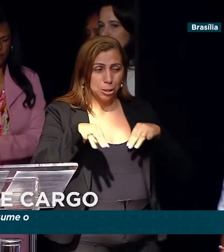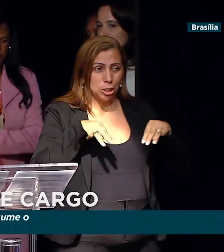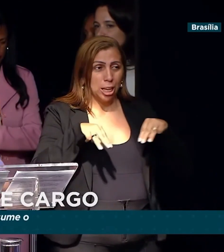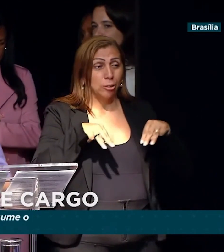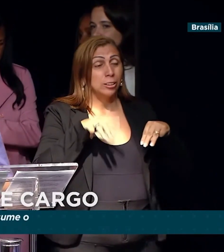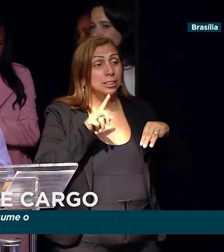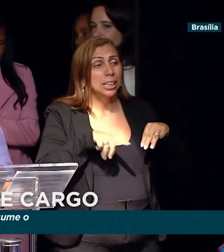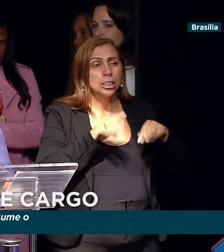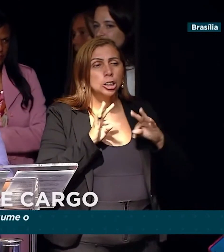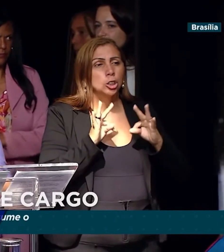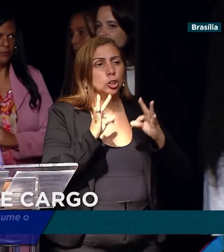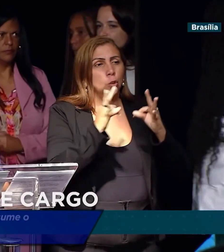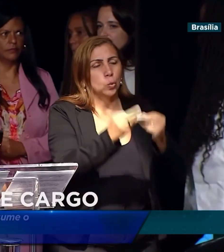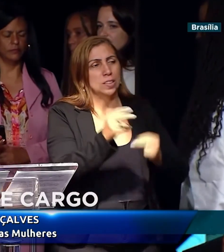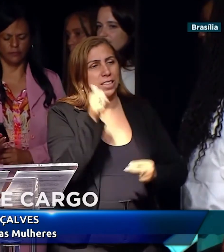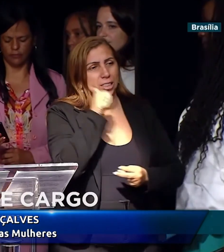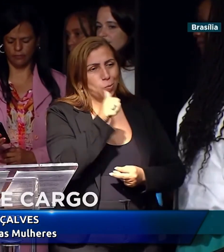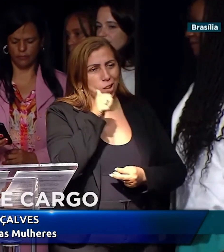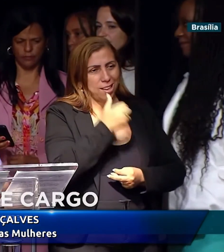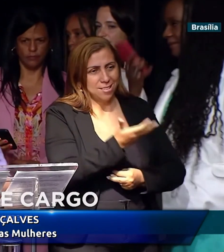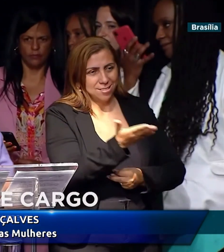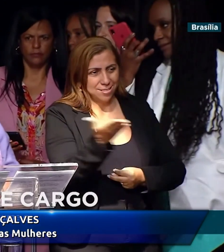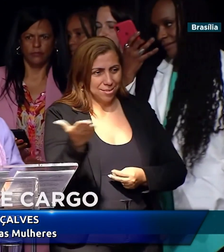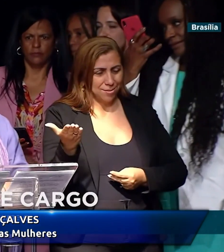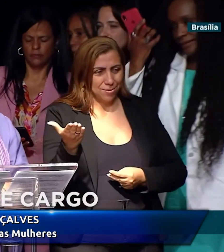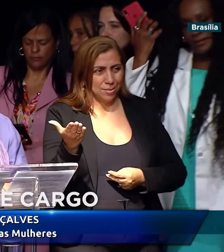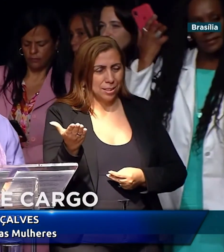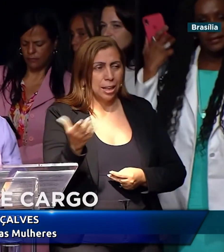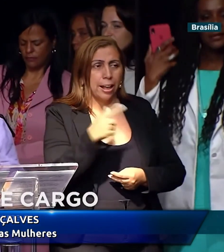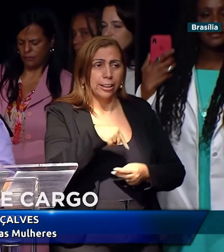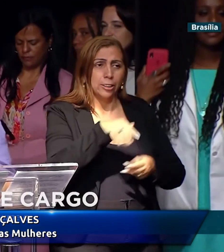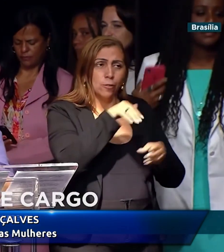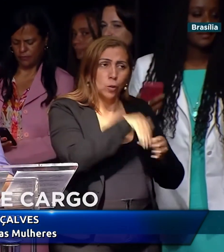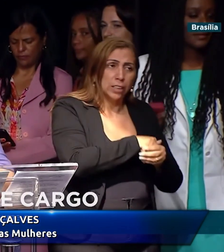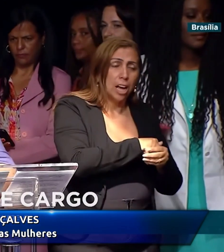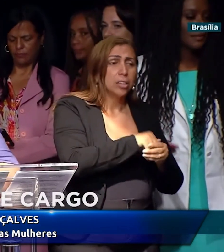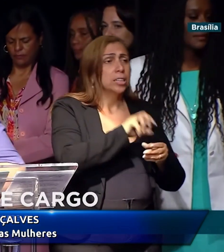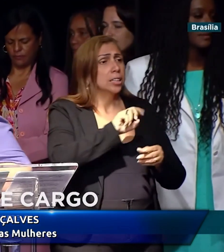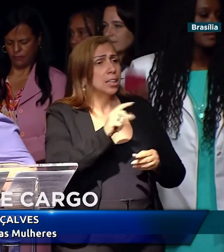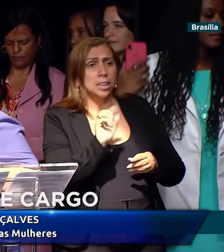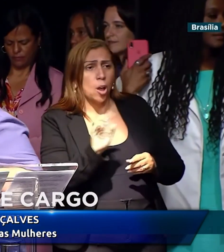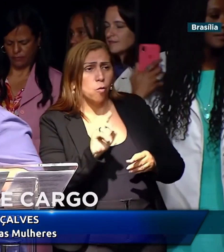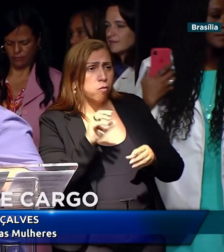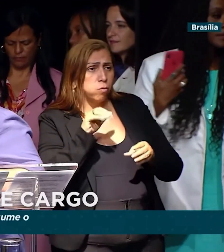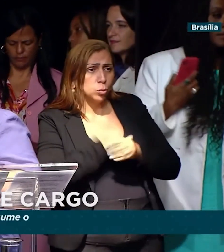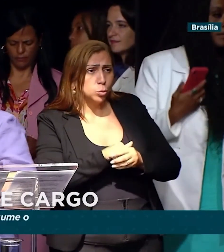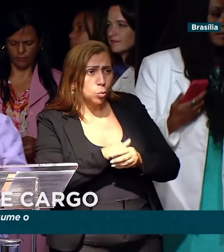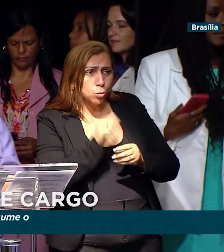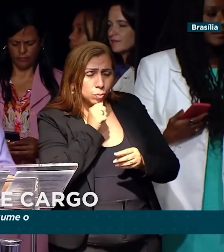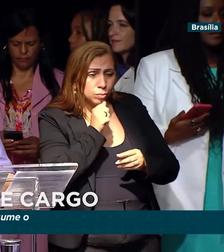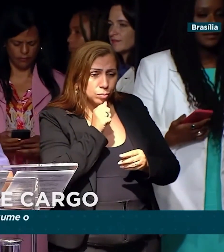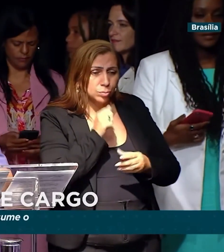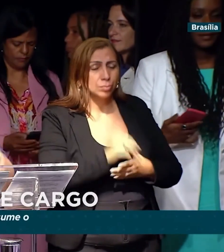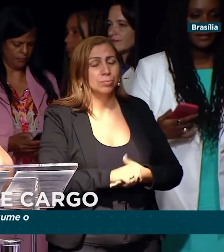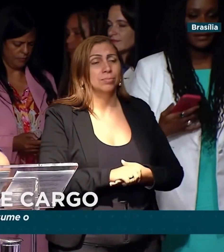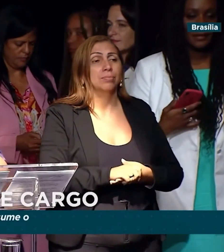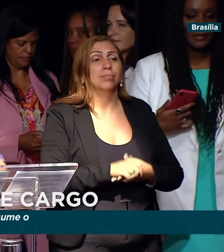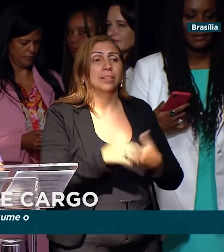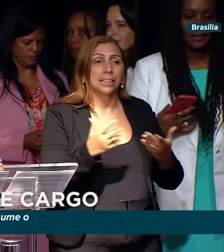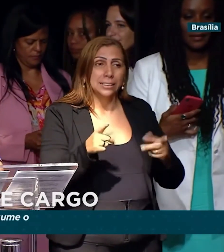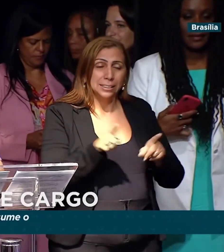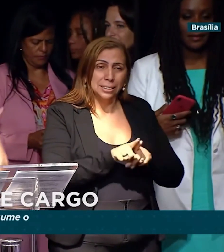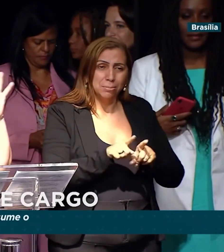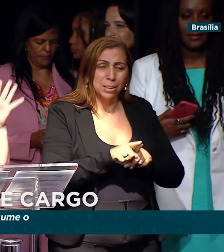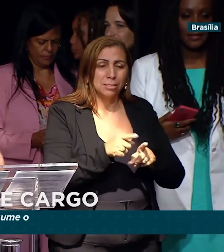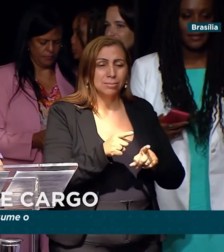será o ministério de todas as mulheres, as que votaram e as que não votaram conosco. E das